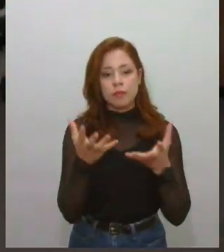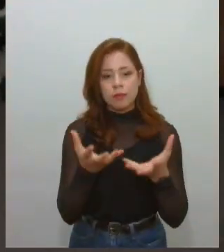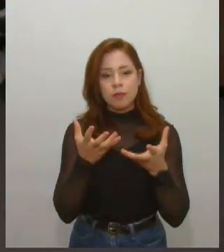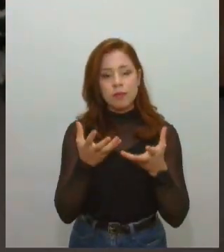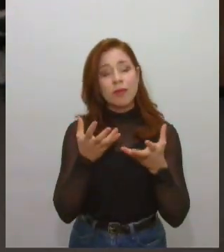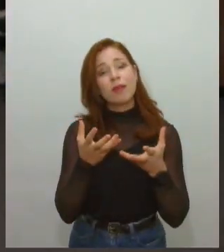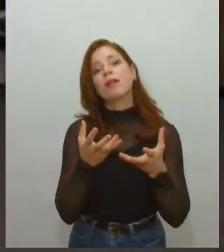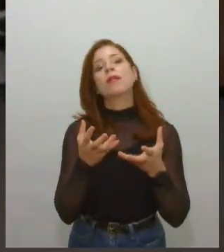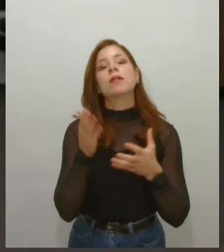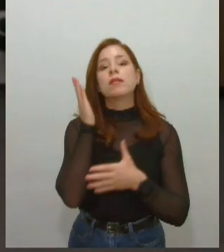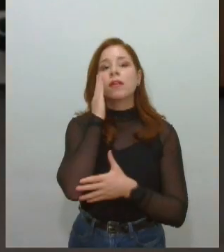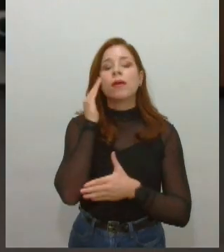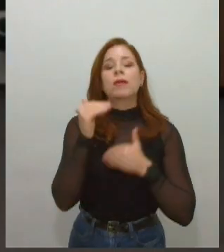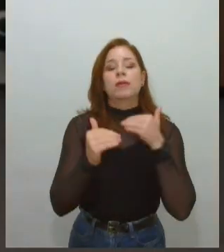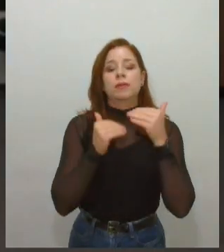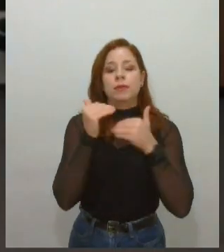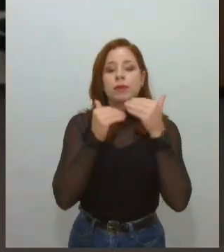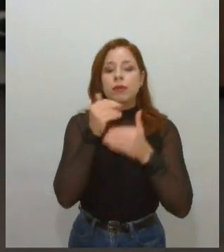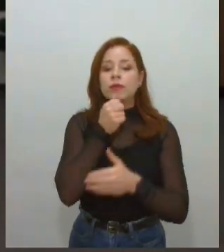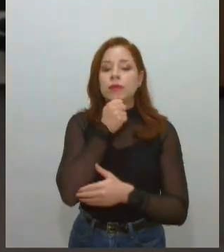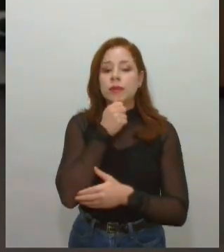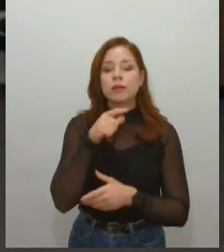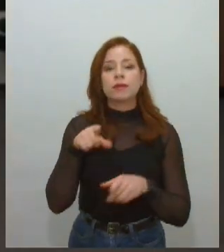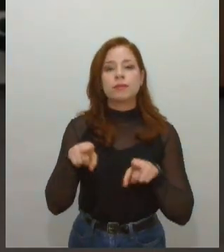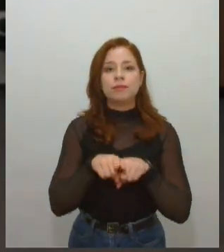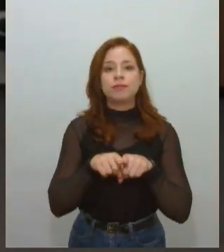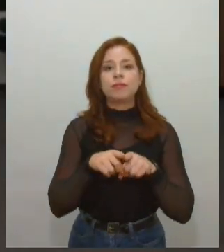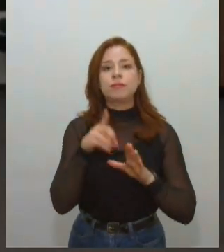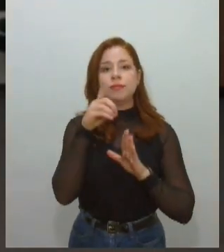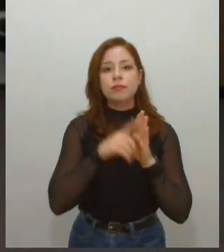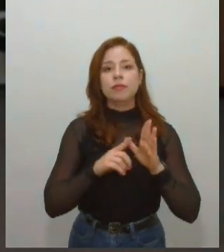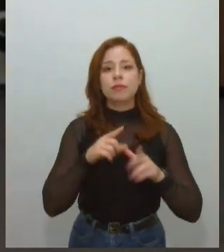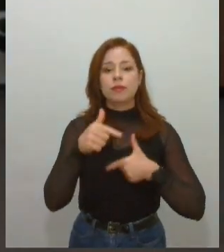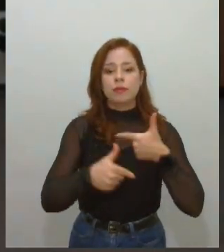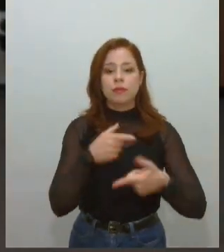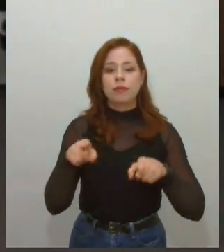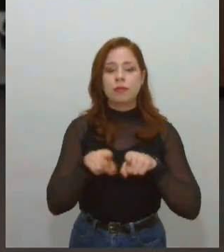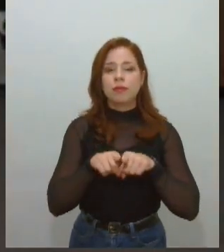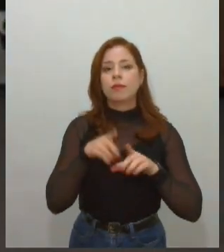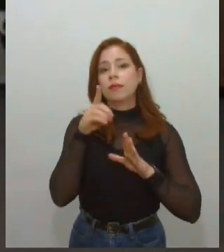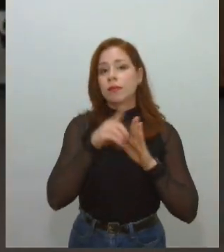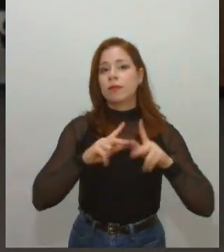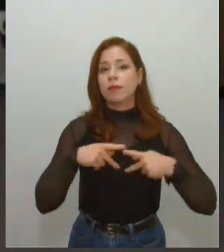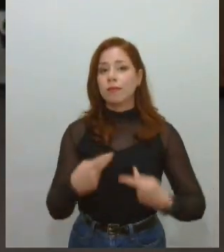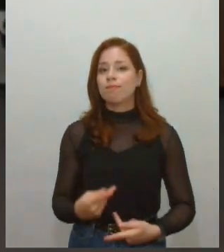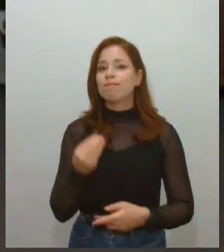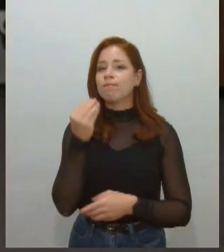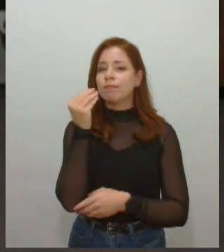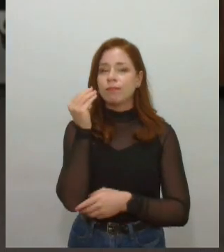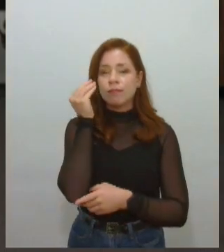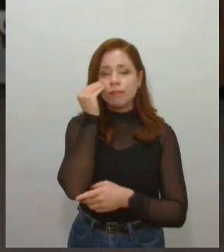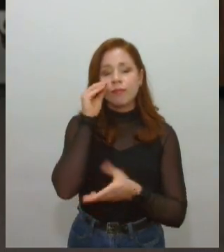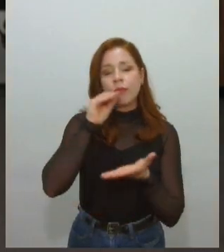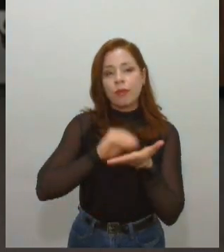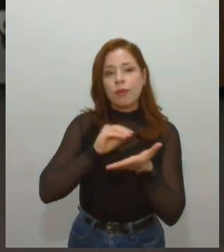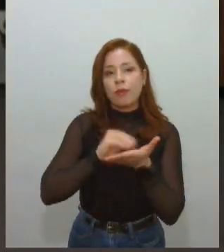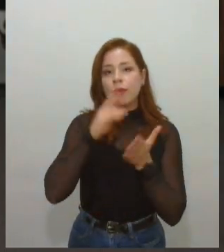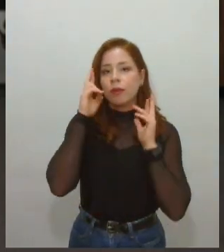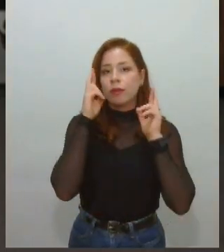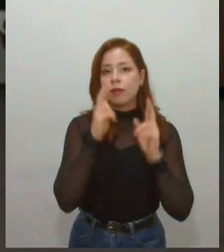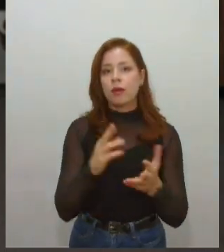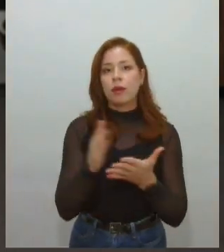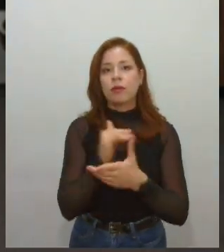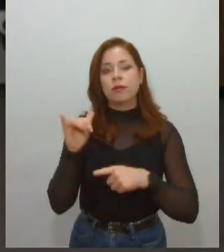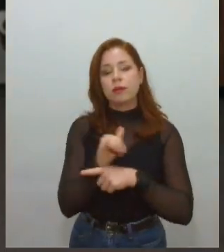direitos trabalhistas, direitos humanos continuam sendo violados, e para a gente adotar medidas efetivamente eficazes, inclusivas, inclusive